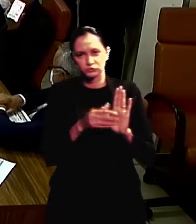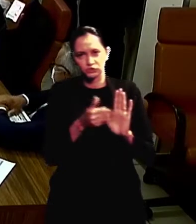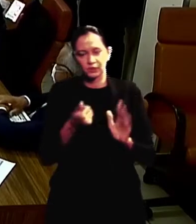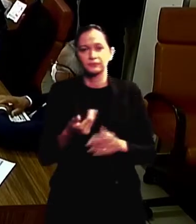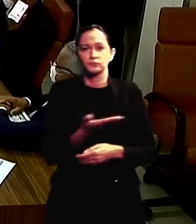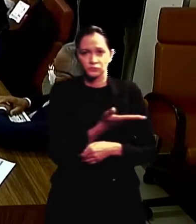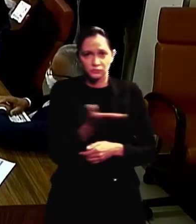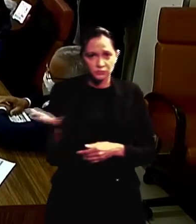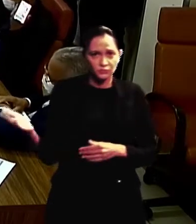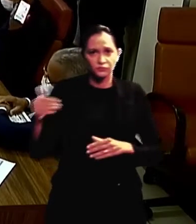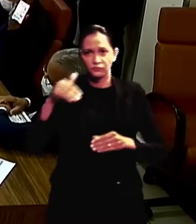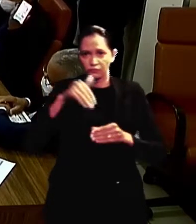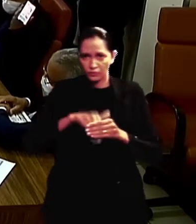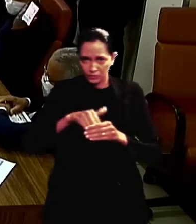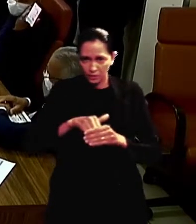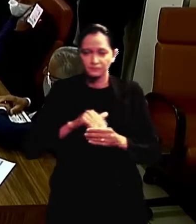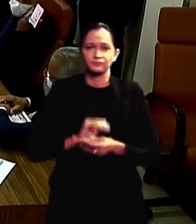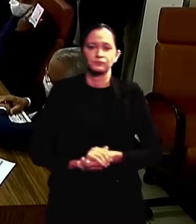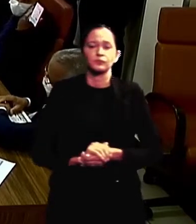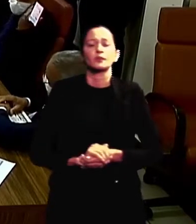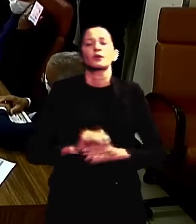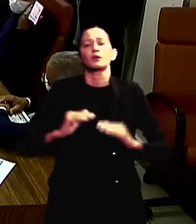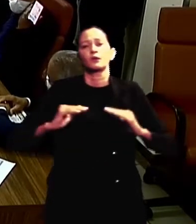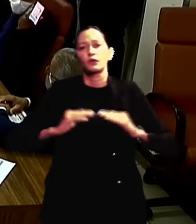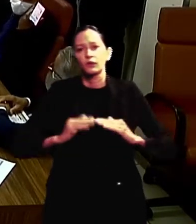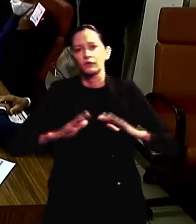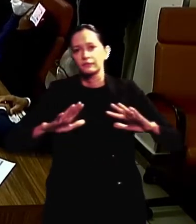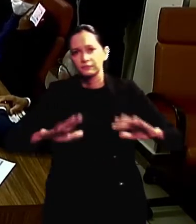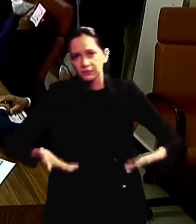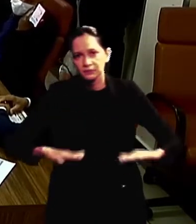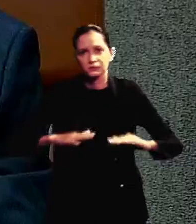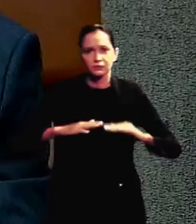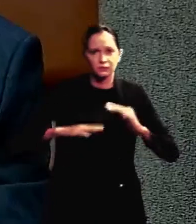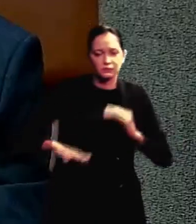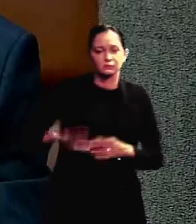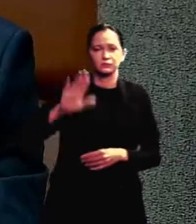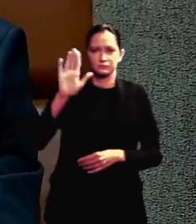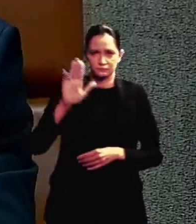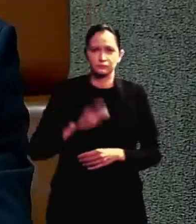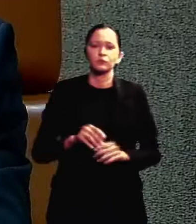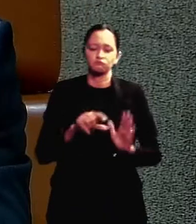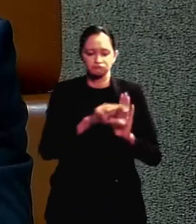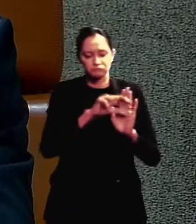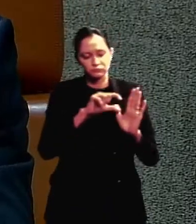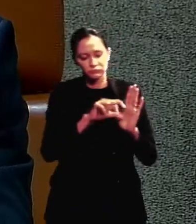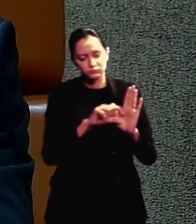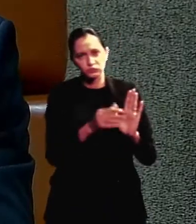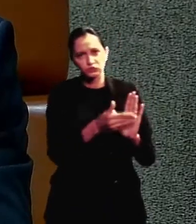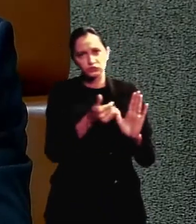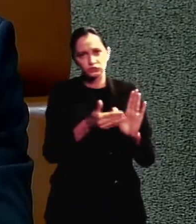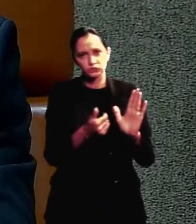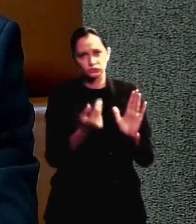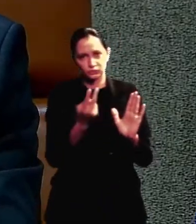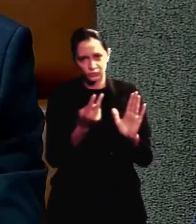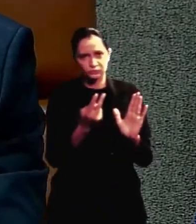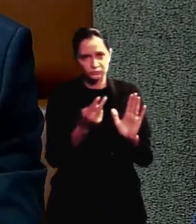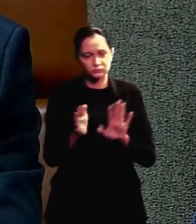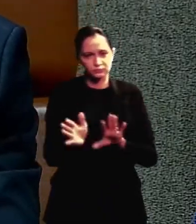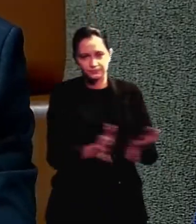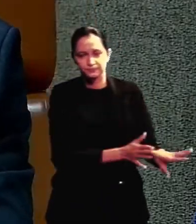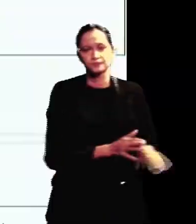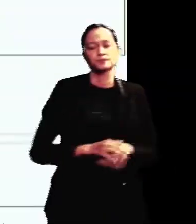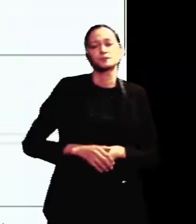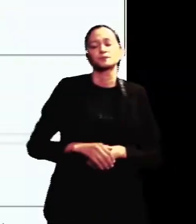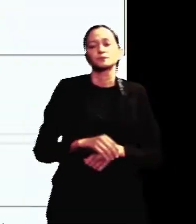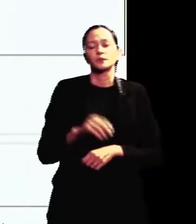Em votação, favoráveis aos presentes como estão, os contrários se manifestem. Veto parcial mantido. Item 5, veto de